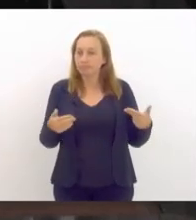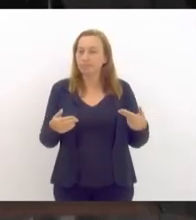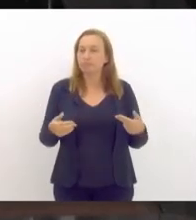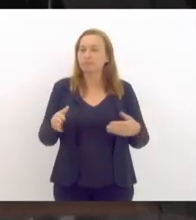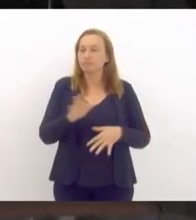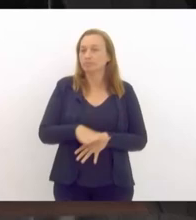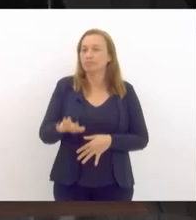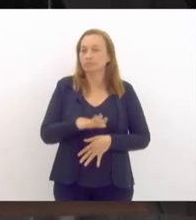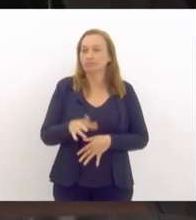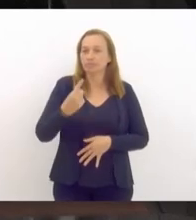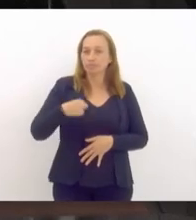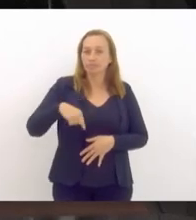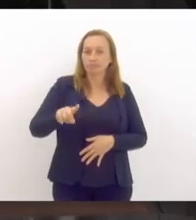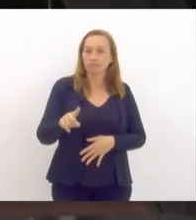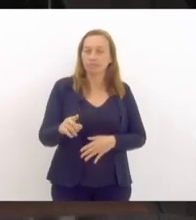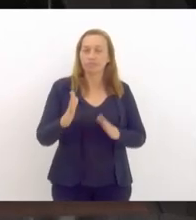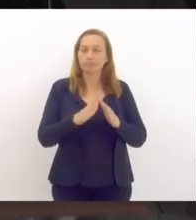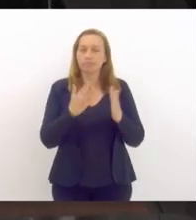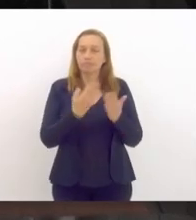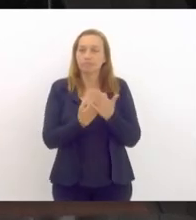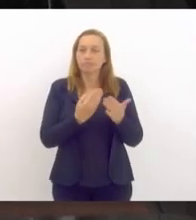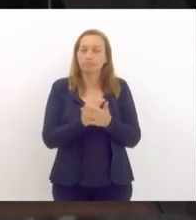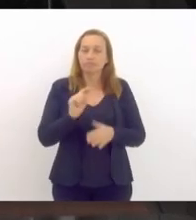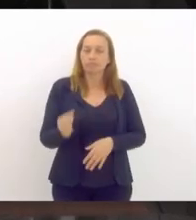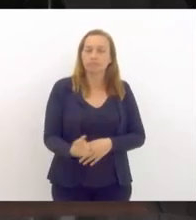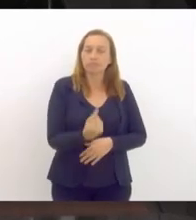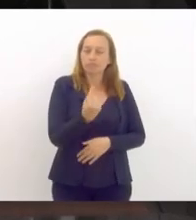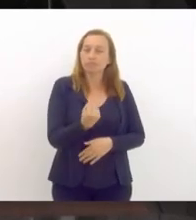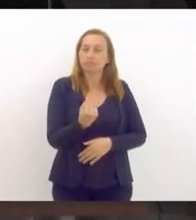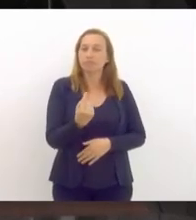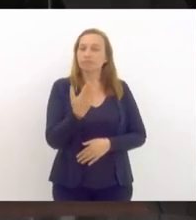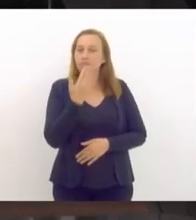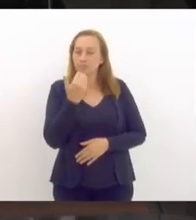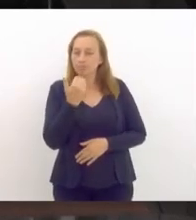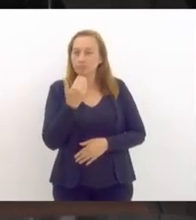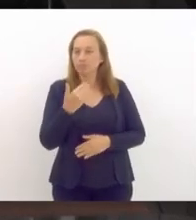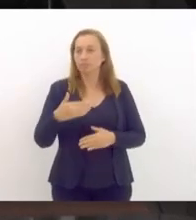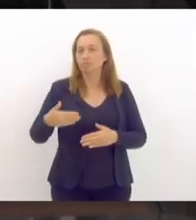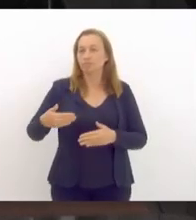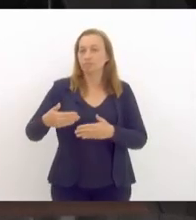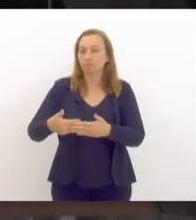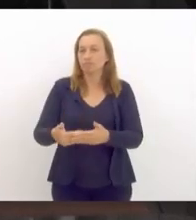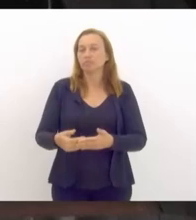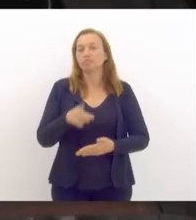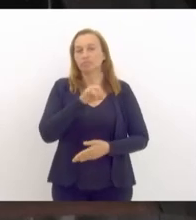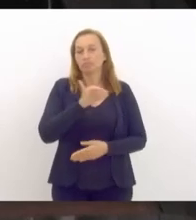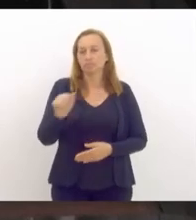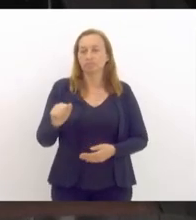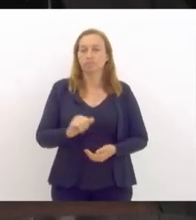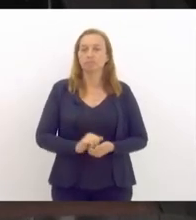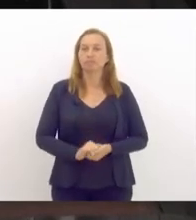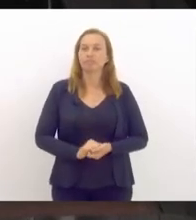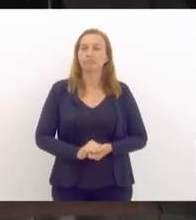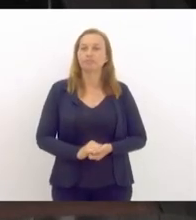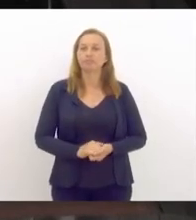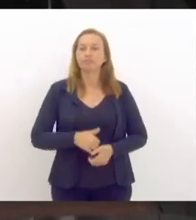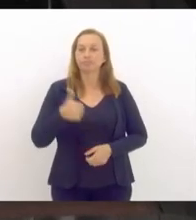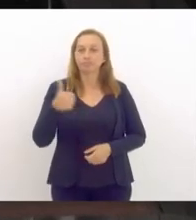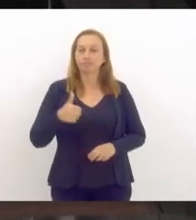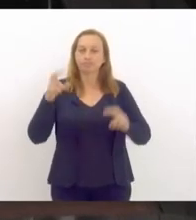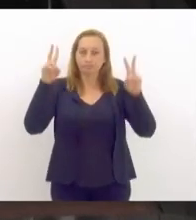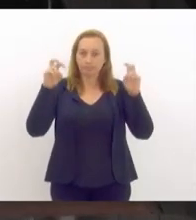vão à escola tem ali talvez a única refeição que é feita ao longo do dia essa é a primeira